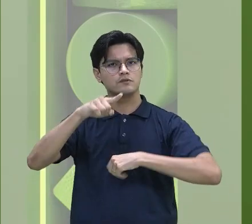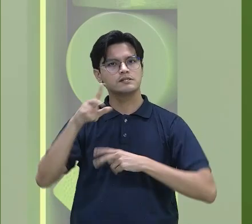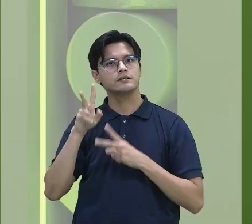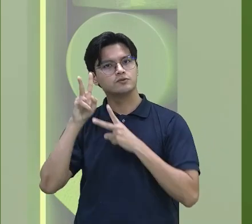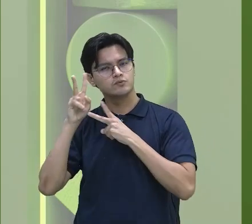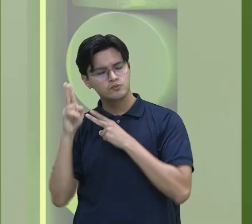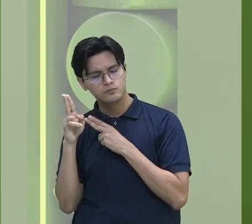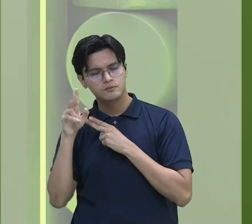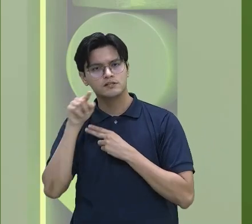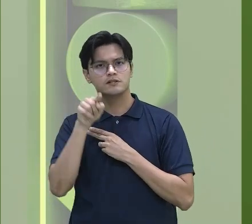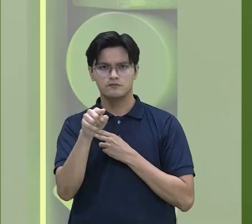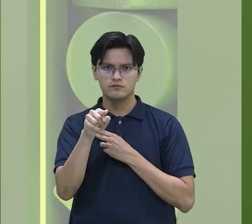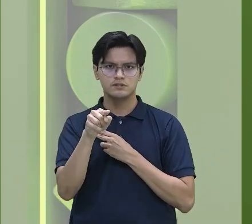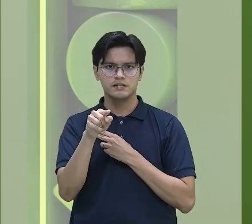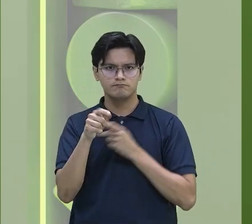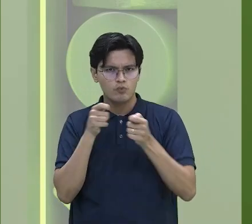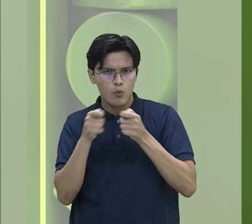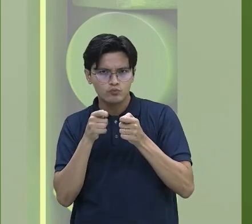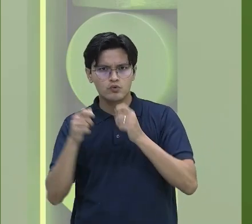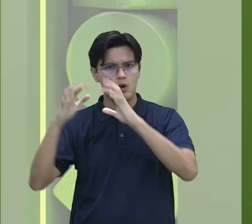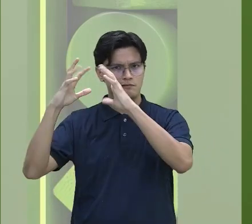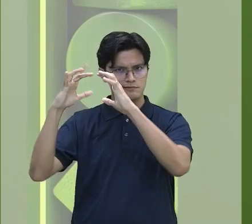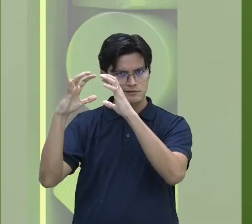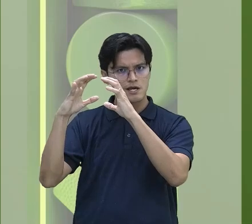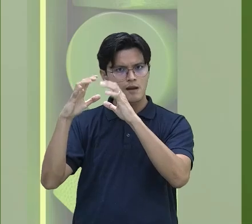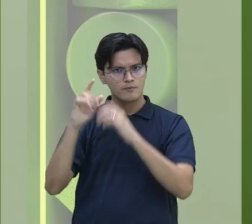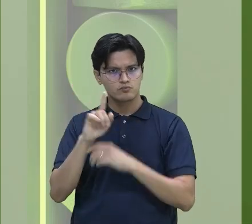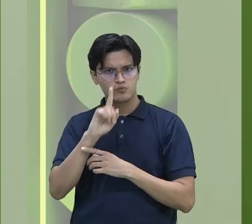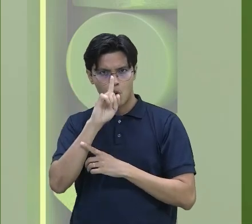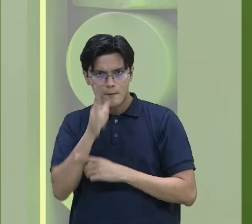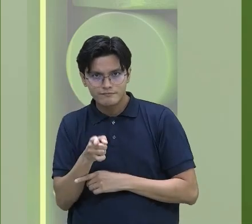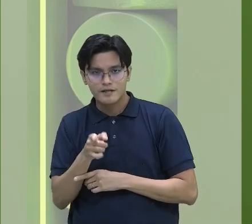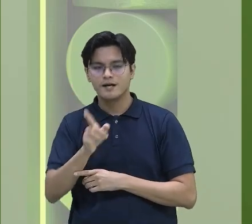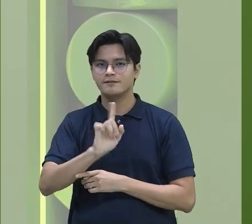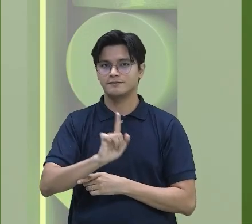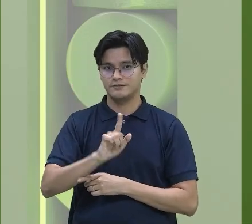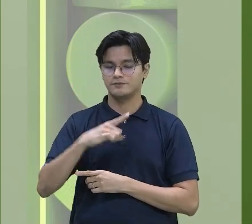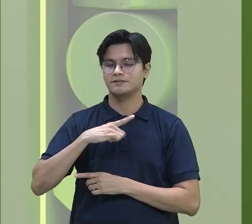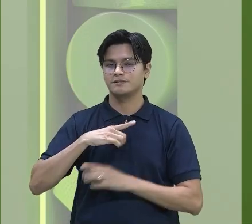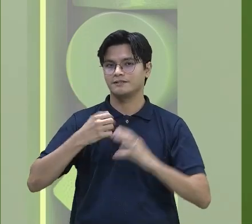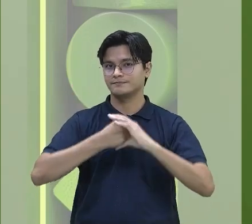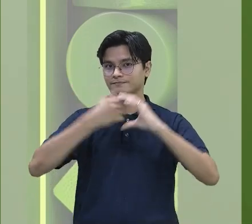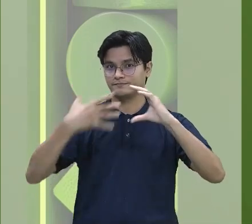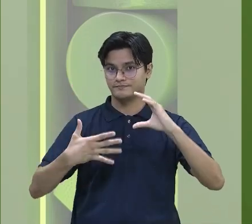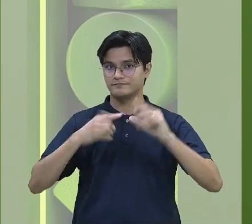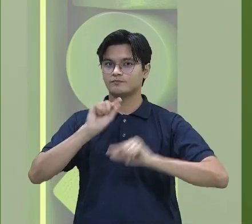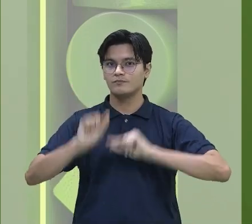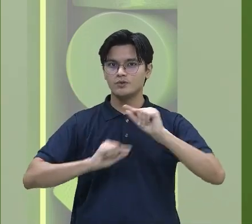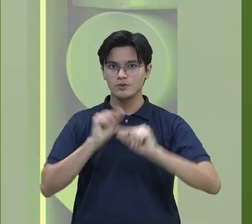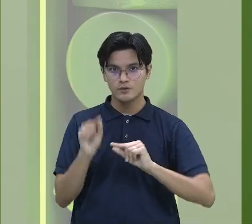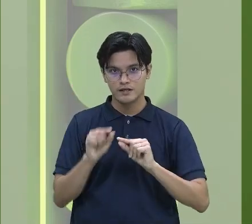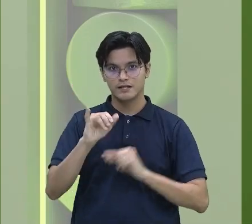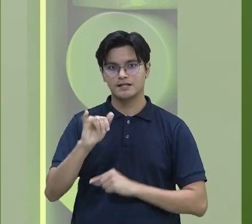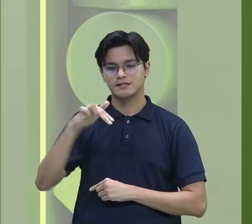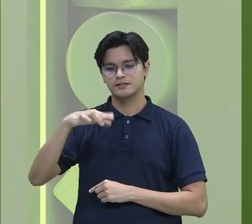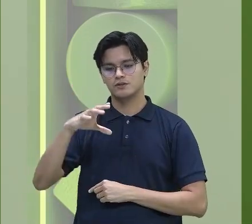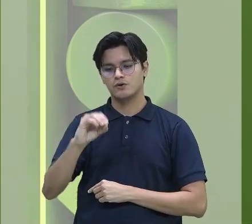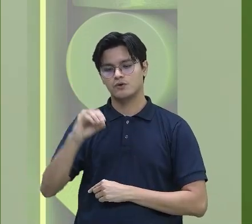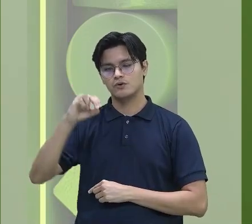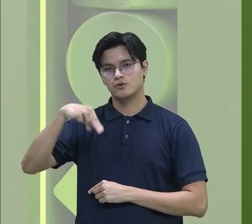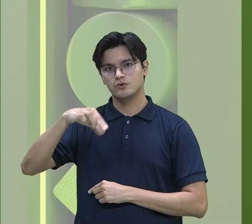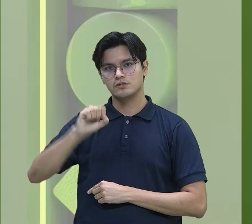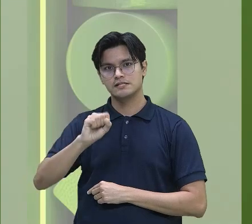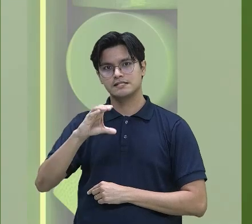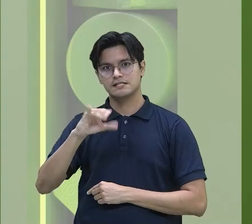no cérebro, né? Então, temos aí essa característica interessante, que é a característica inconsciente de fazer o corpo